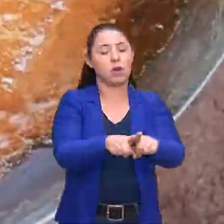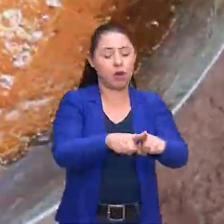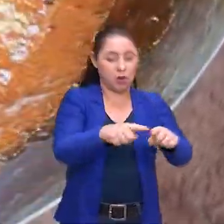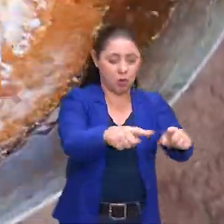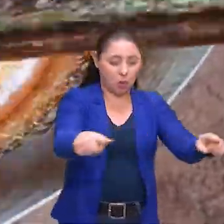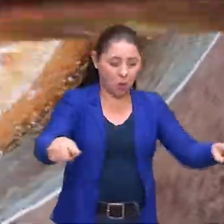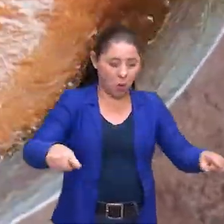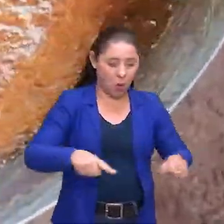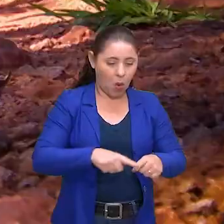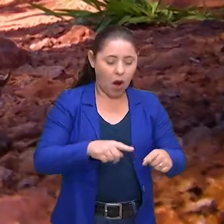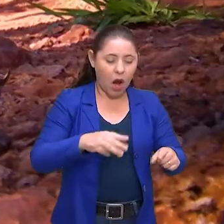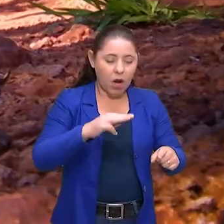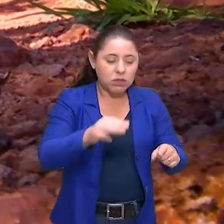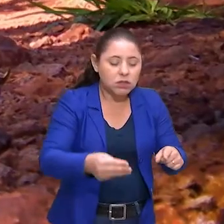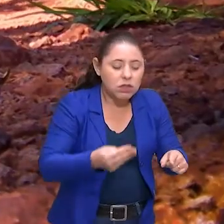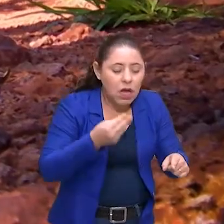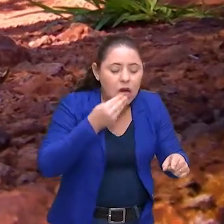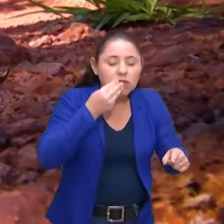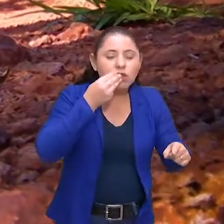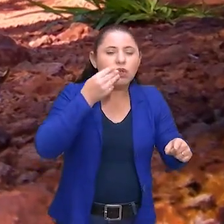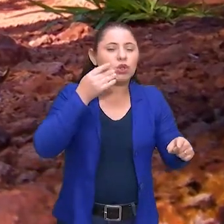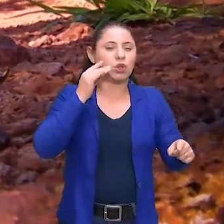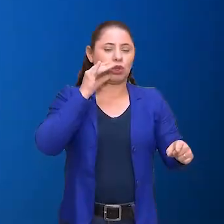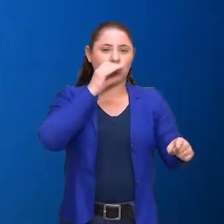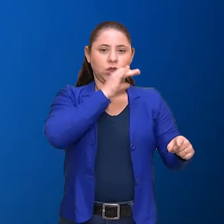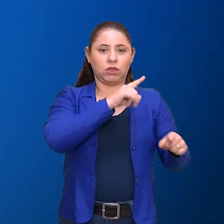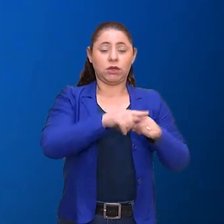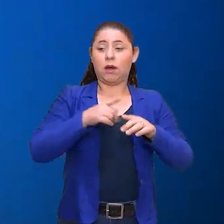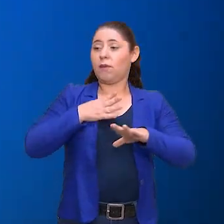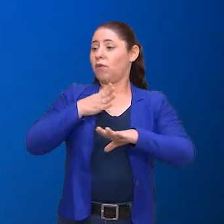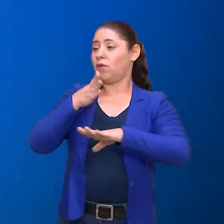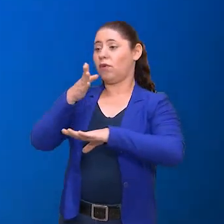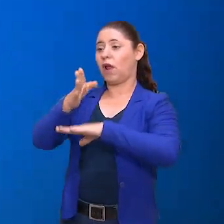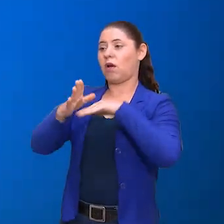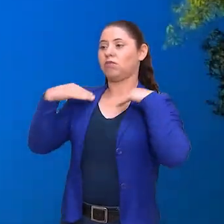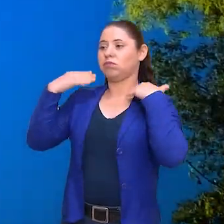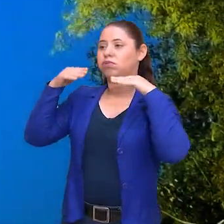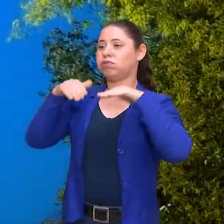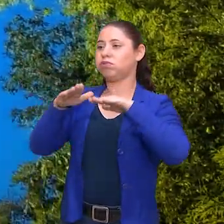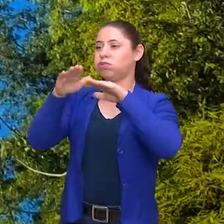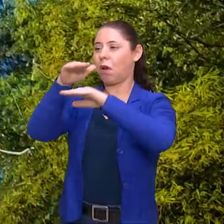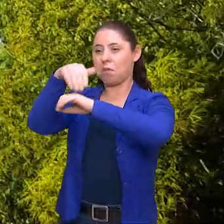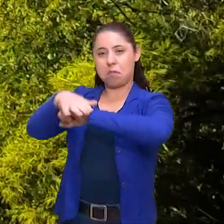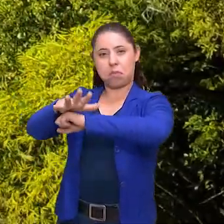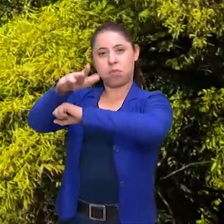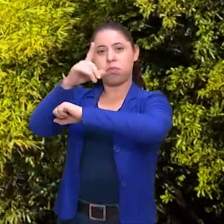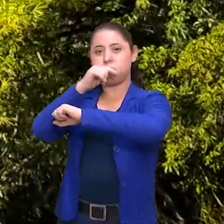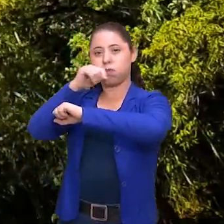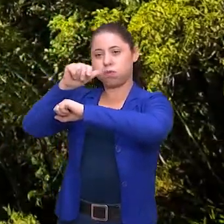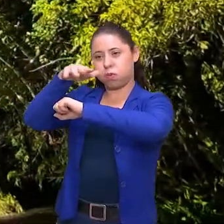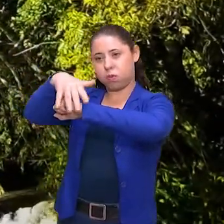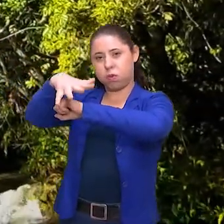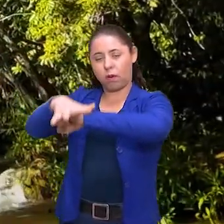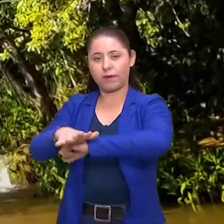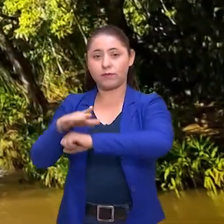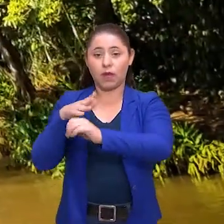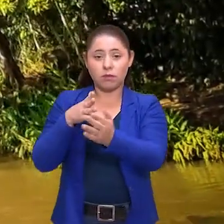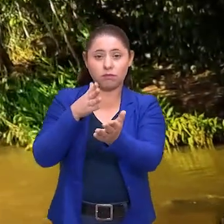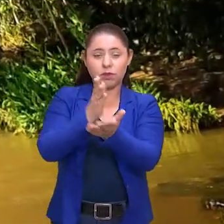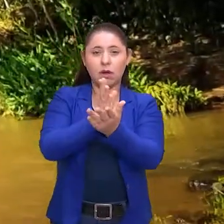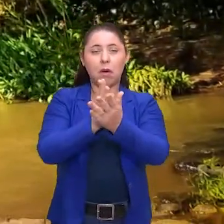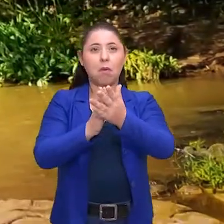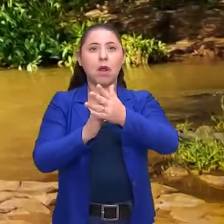ali no cacho quentinho. Depois você pode ir para a cachoeira tomar um banho, desfrutar da natureza.